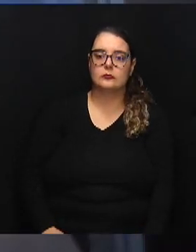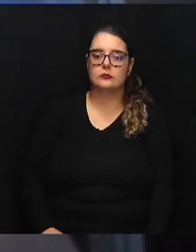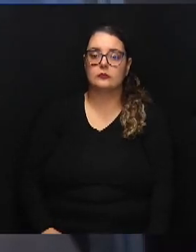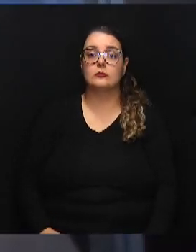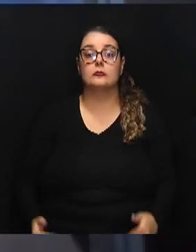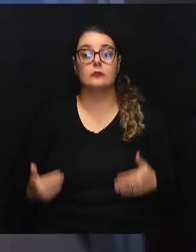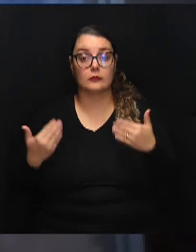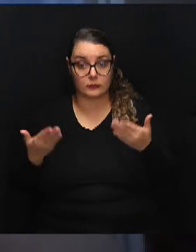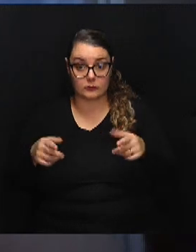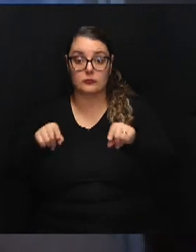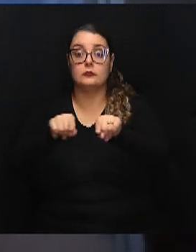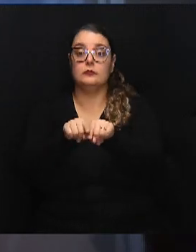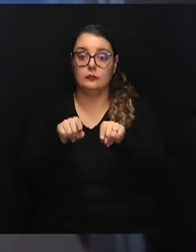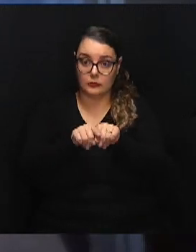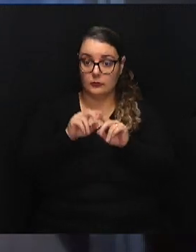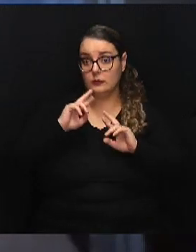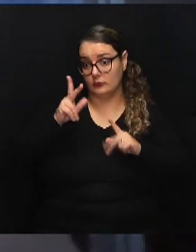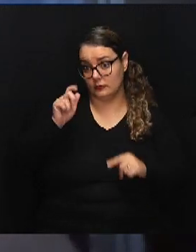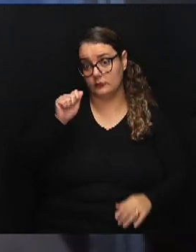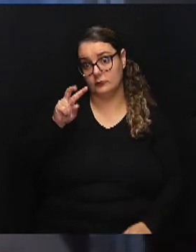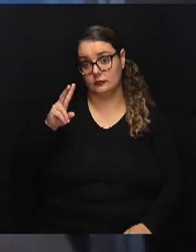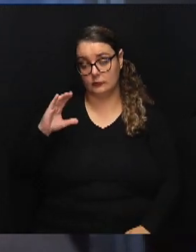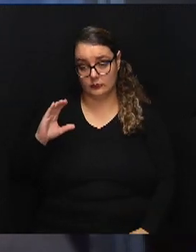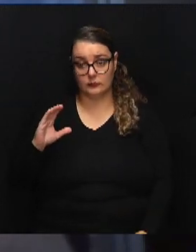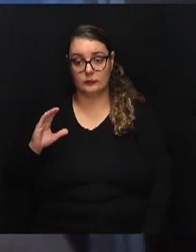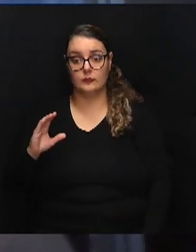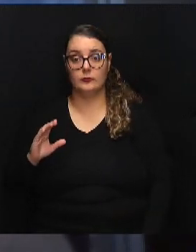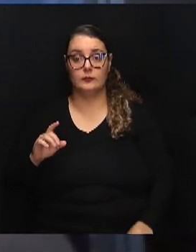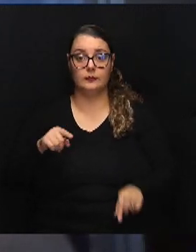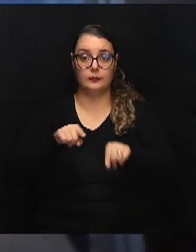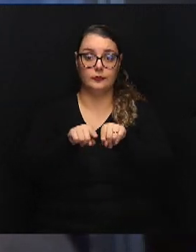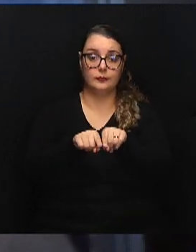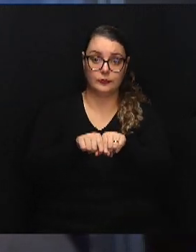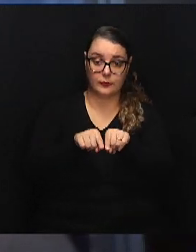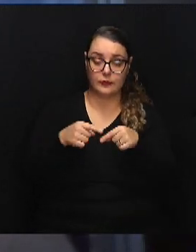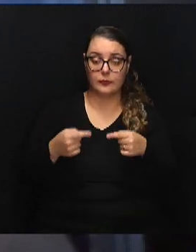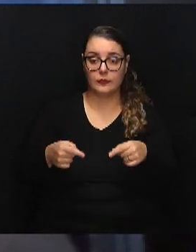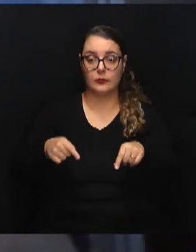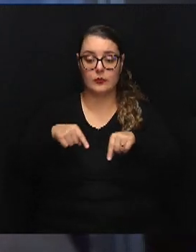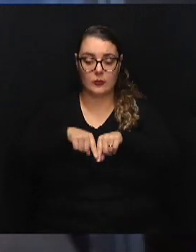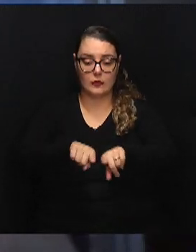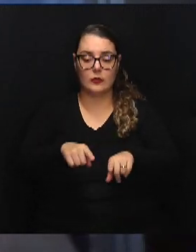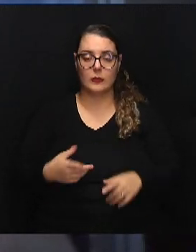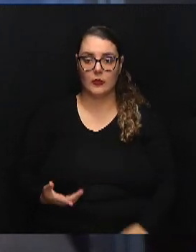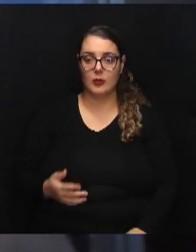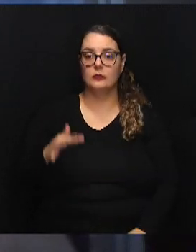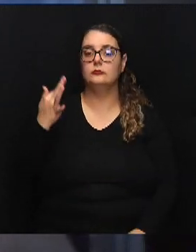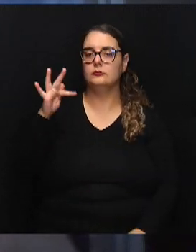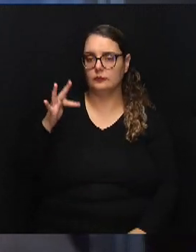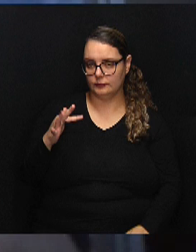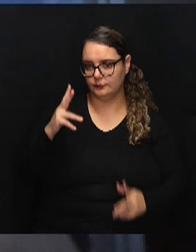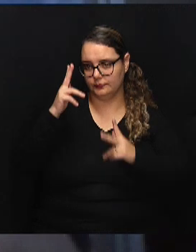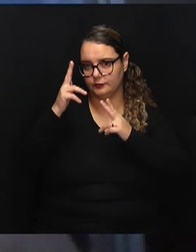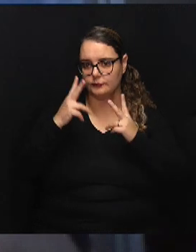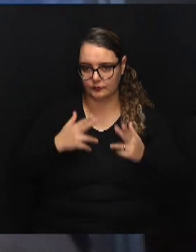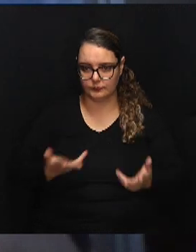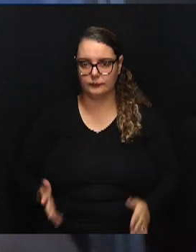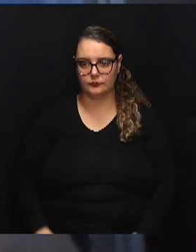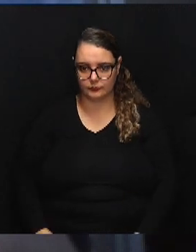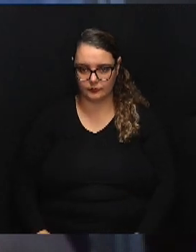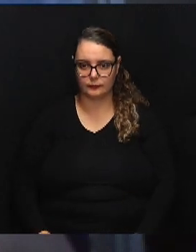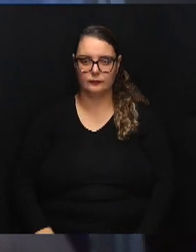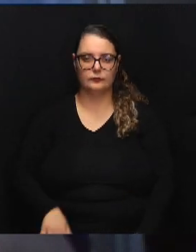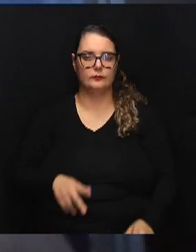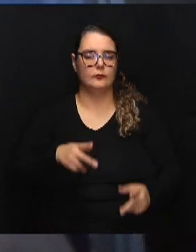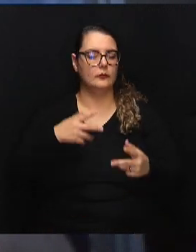Bom, também aí bem diferente do AVC, só para a gente fazer um paralelo, o principal sintoma é dor, né, então uma dor